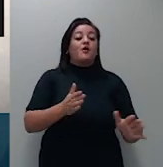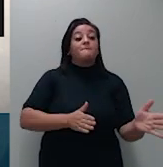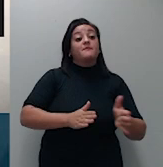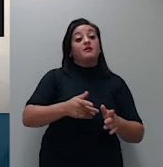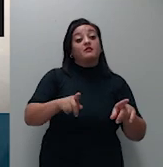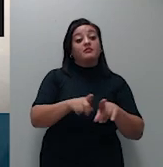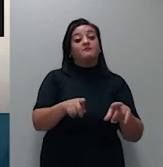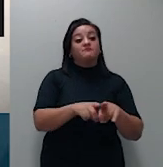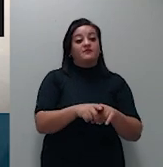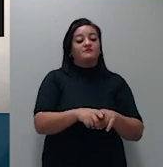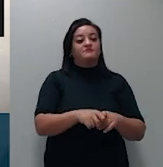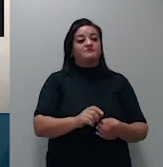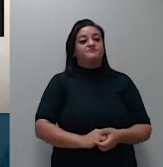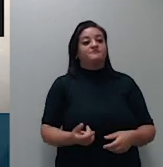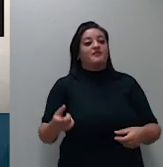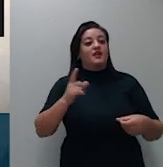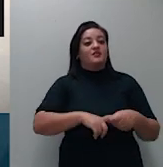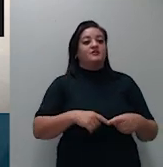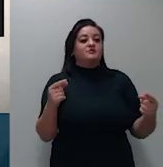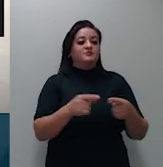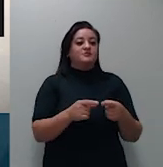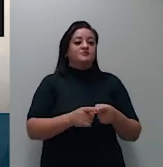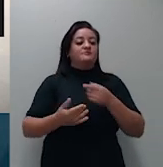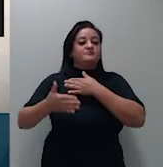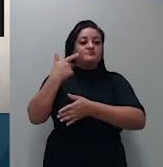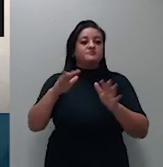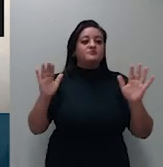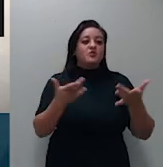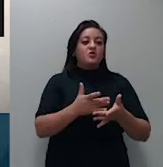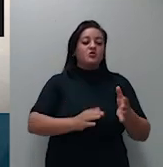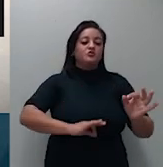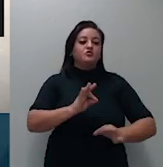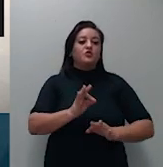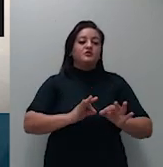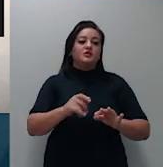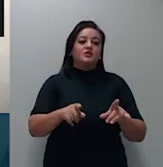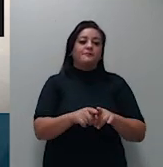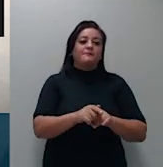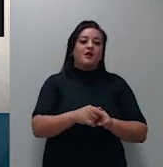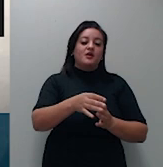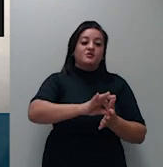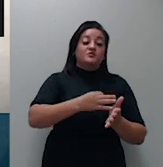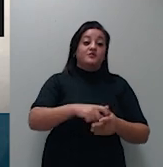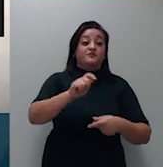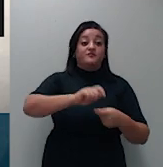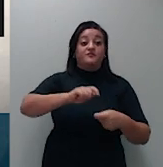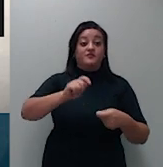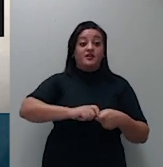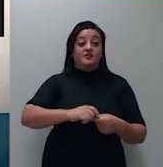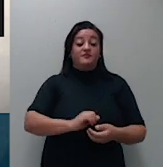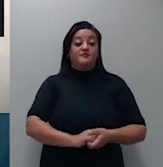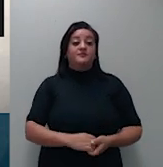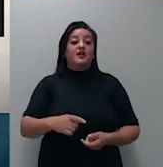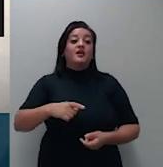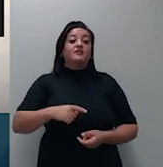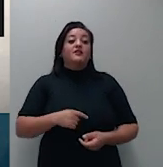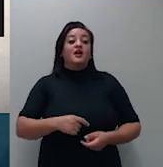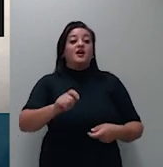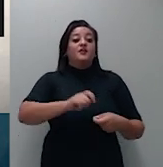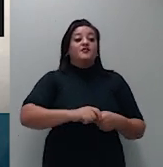voltando para o objeto pretérito já cortante de registro de efetuado sido proferida